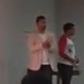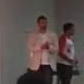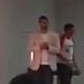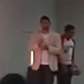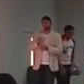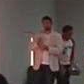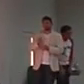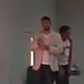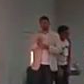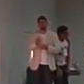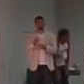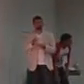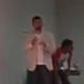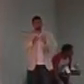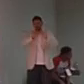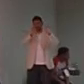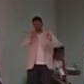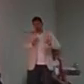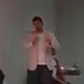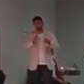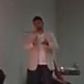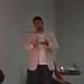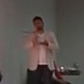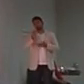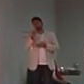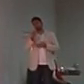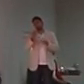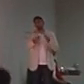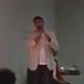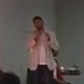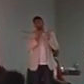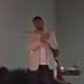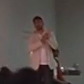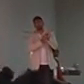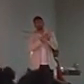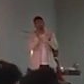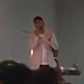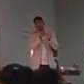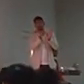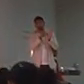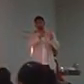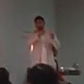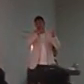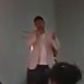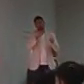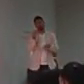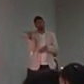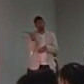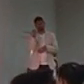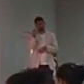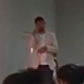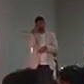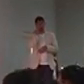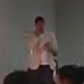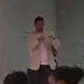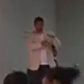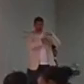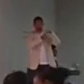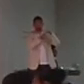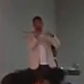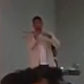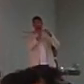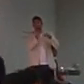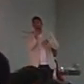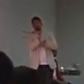infraestrutura e finanças. Qual é a sua proposta para esse tema tão importante como gestor,